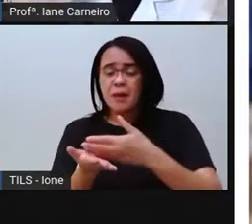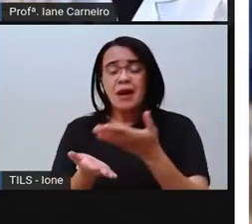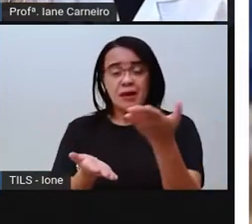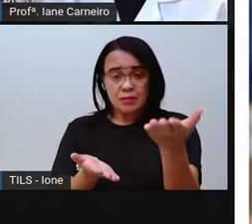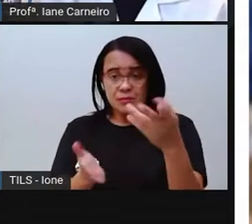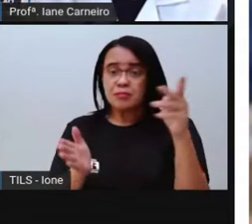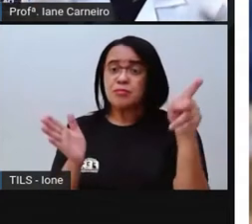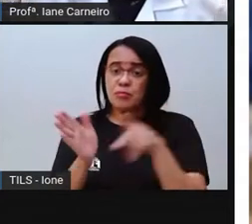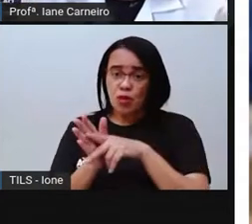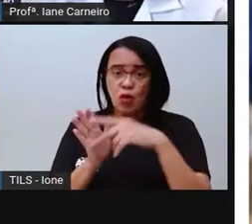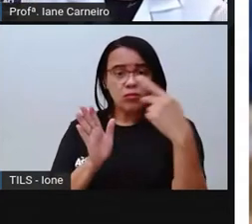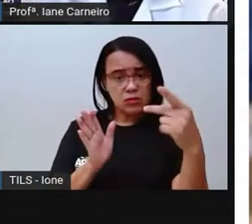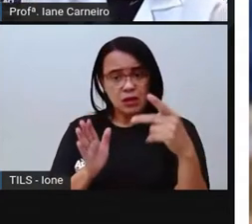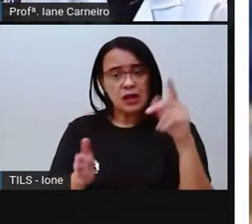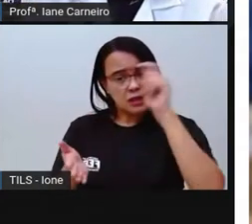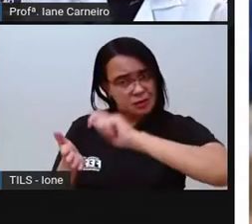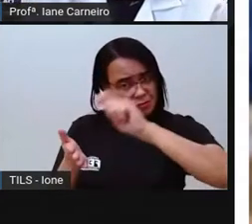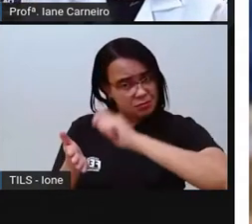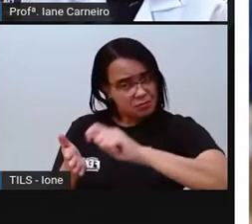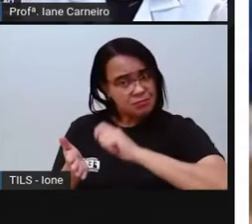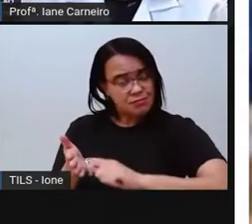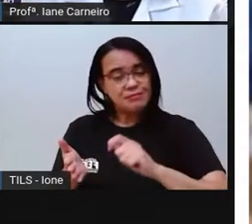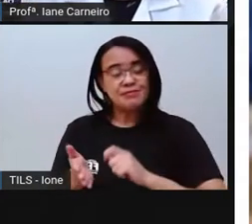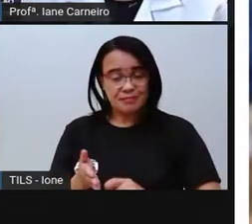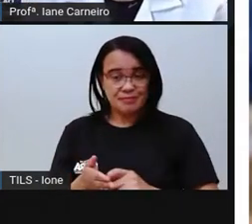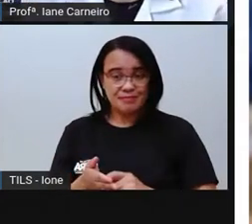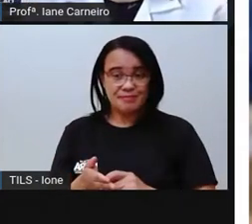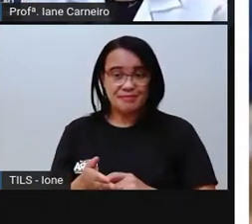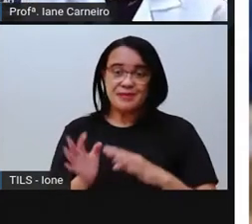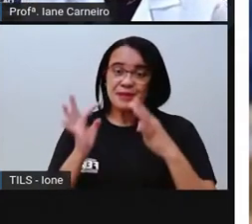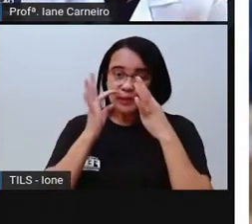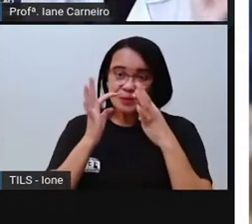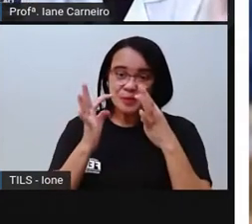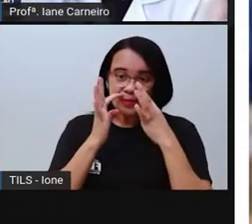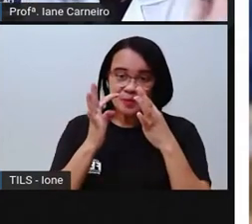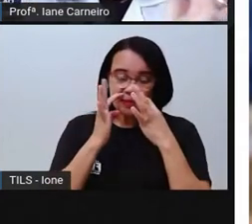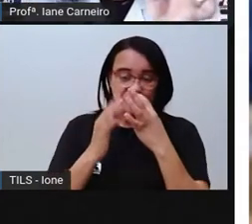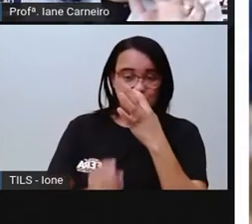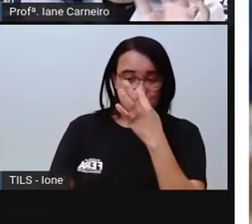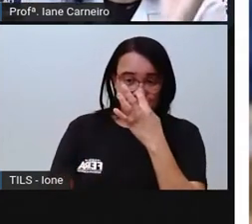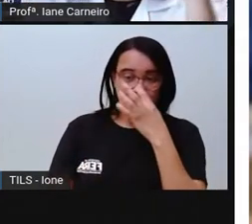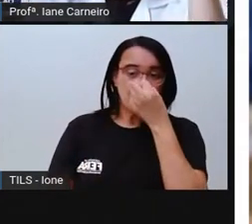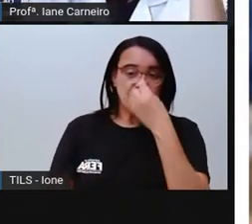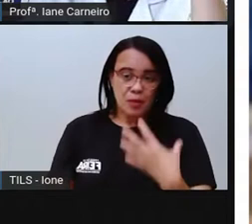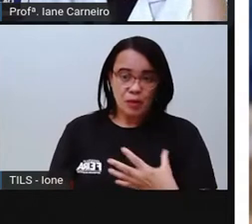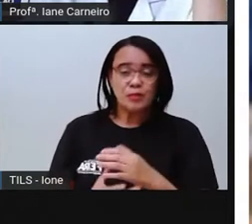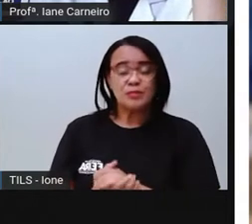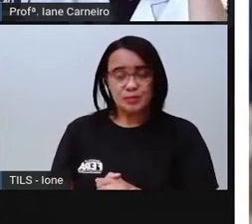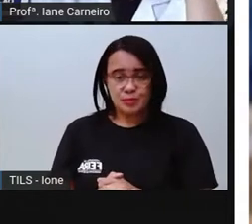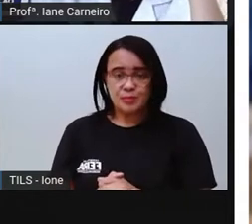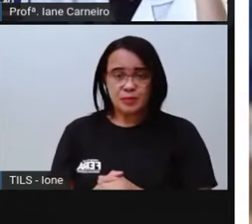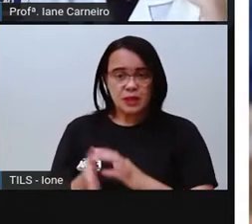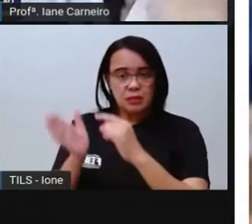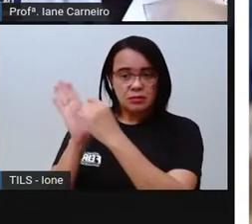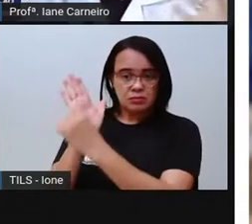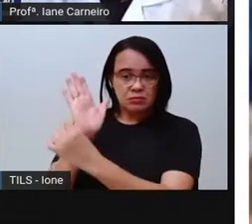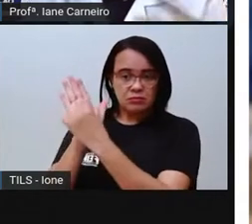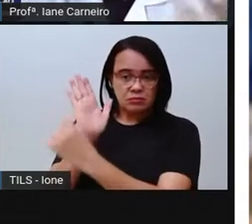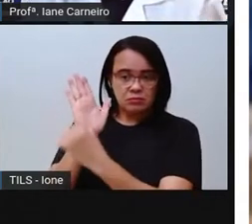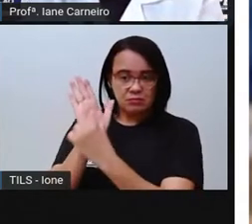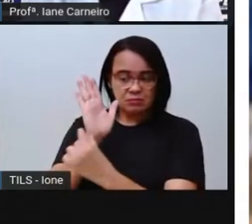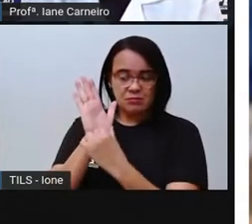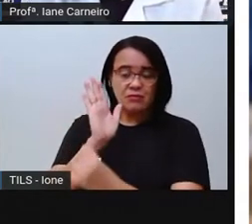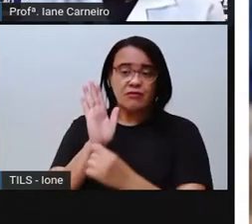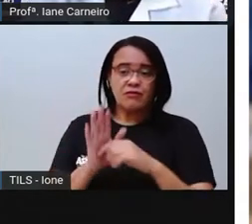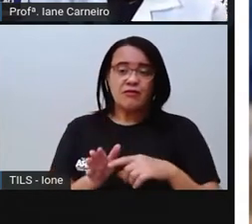Lago para vocês continuarem apreciando, certo? Então, ó, ela fez esse textinho, né, que a Pró vai ler para vocês para